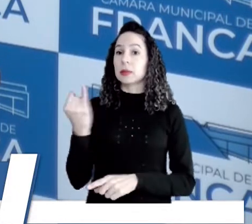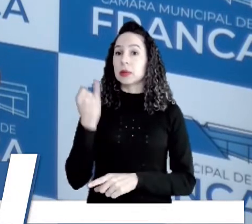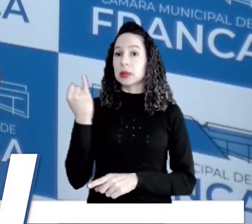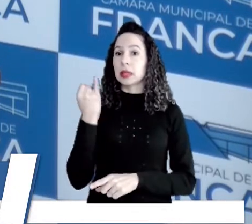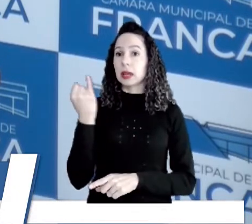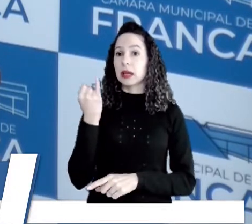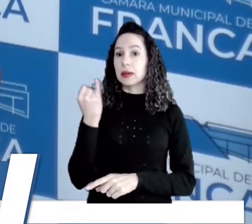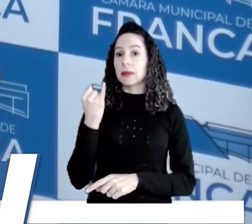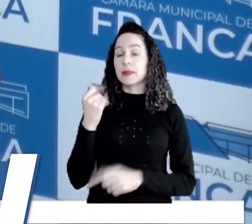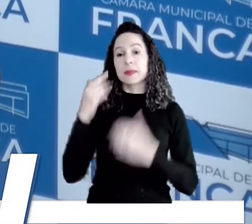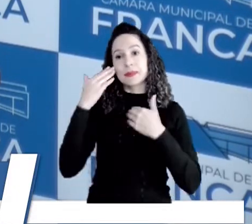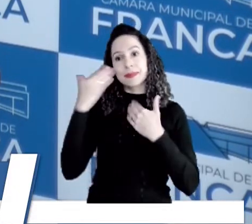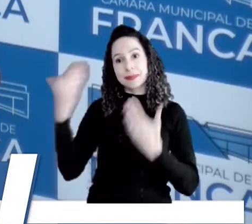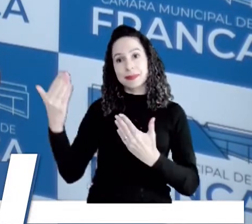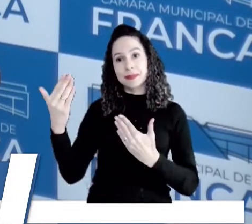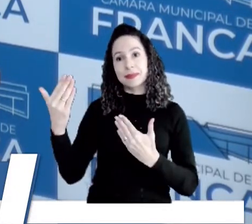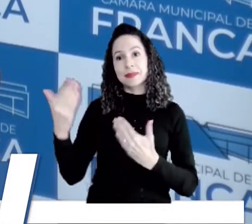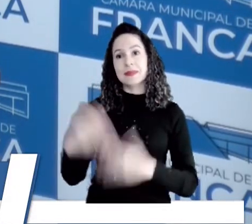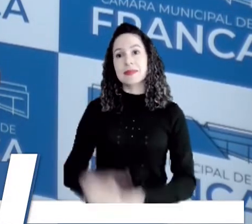agradecer,